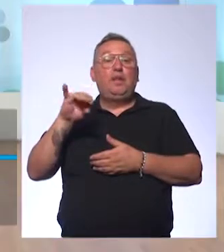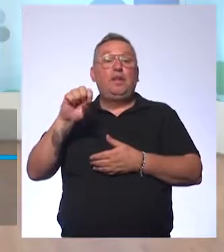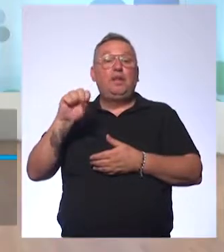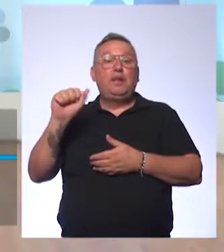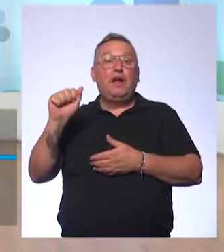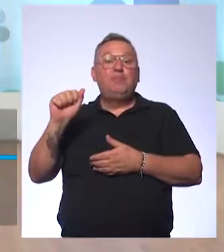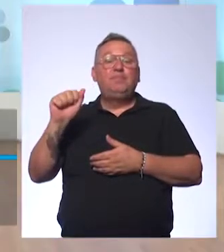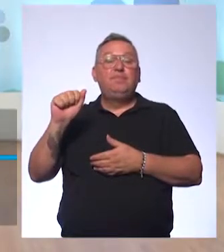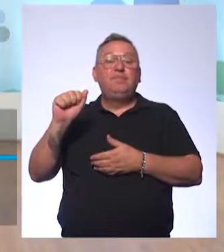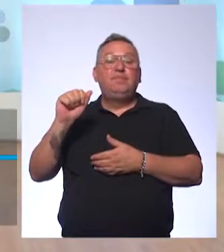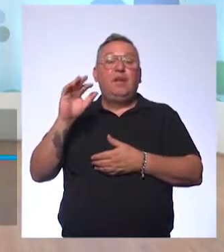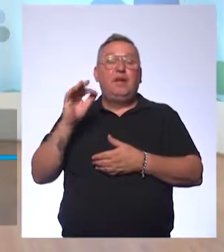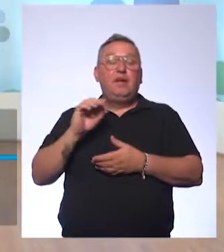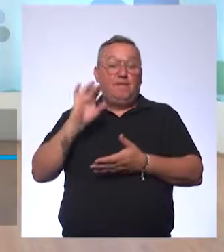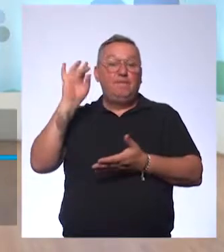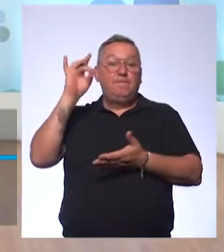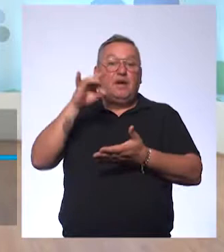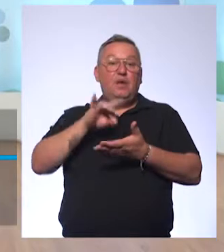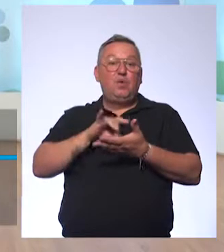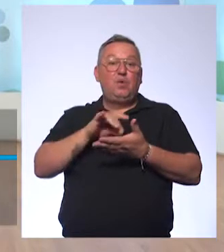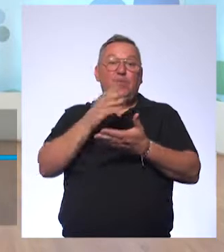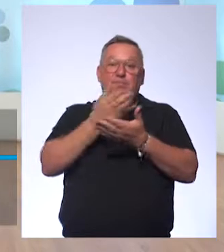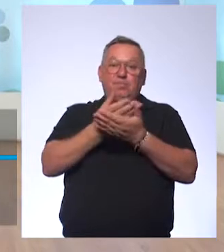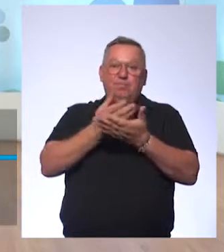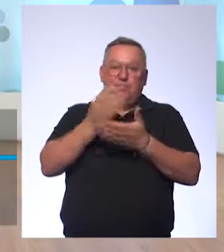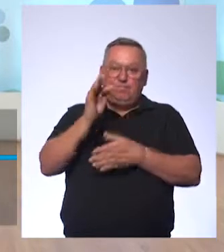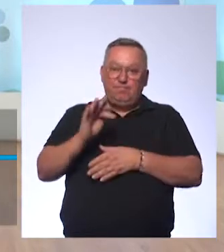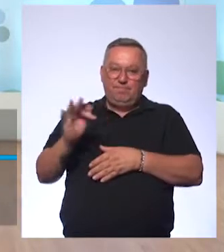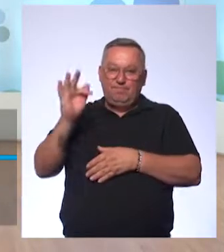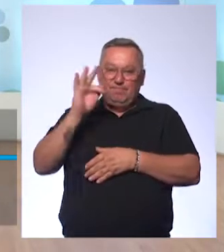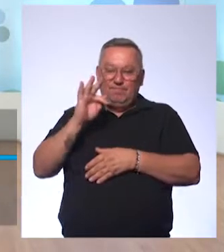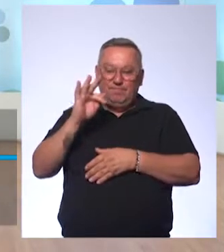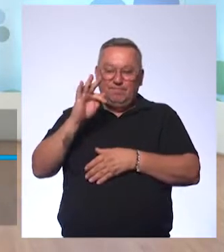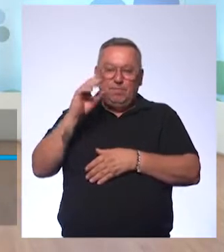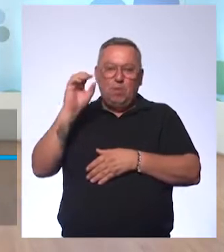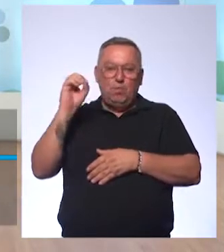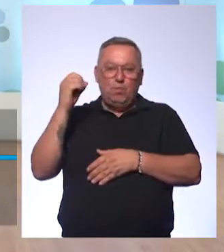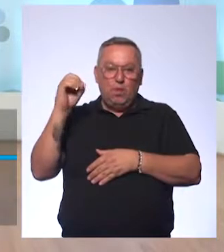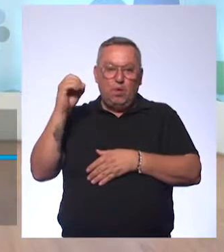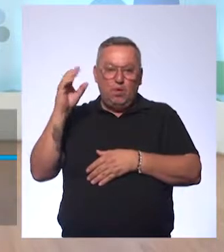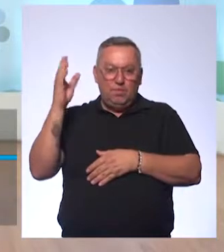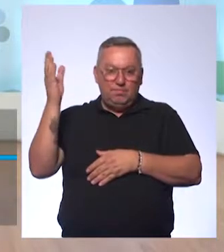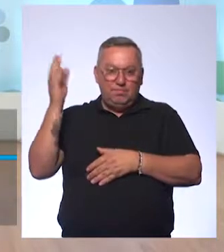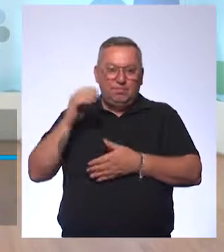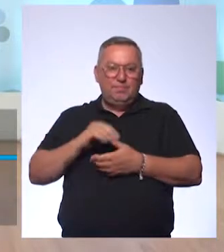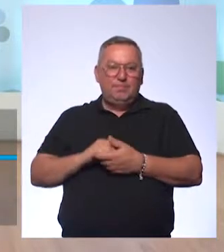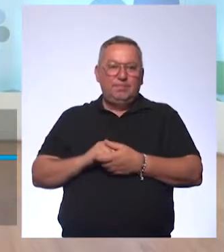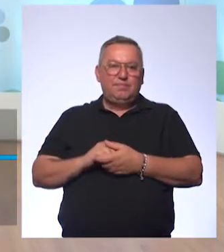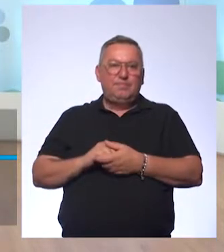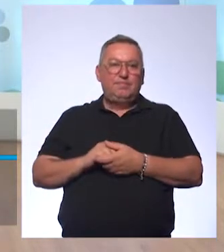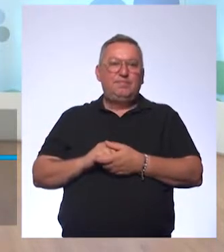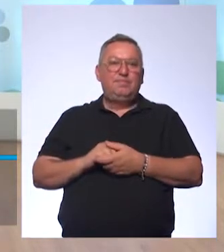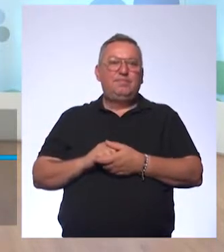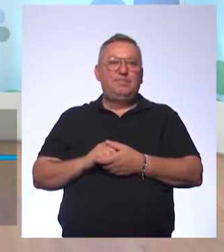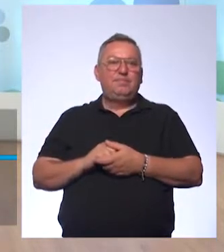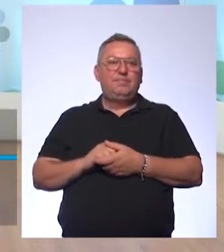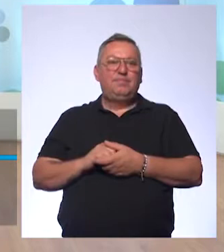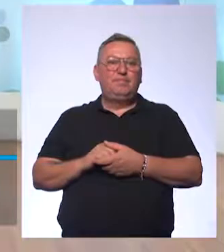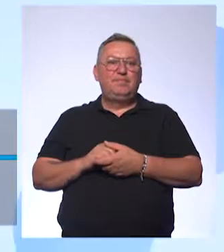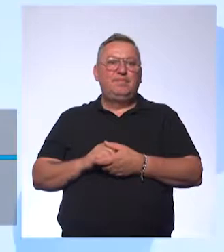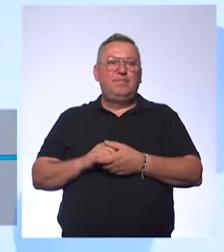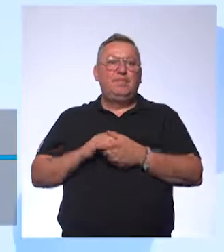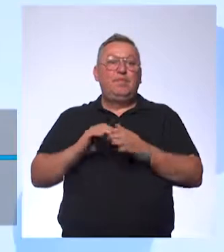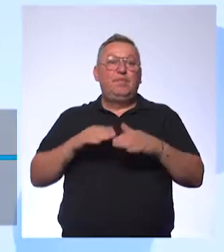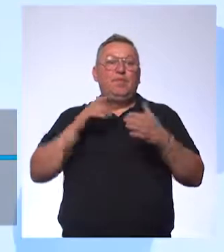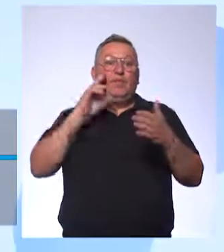Heloísa. Fato. Ele estudou na Universidade Federal de Santa Maria. Colocou só uma parte, né? Tá.